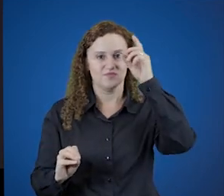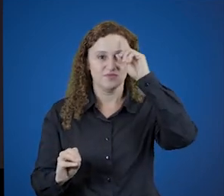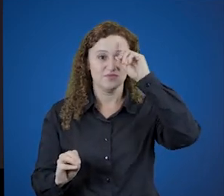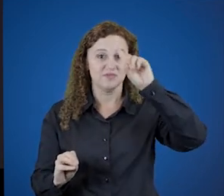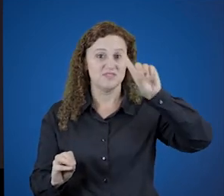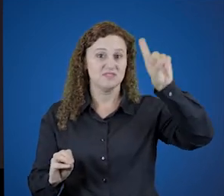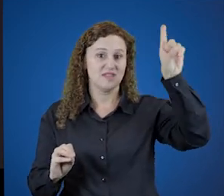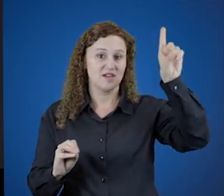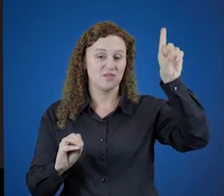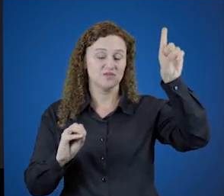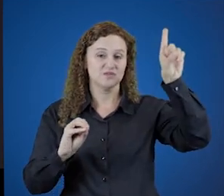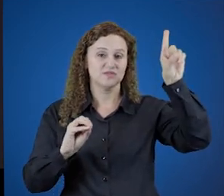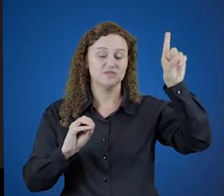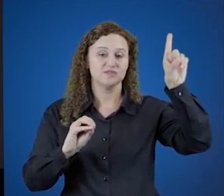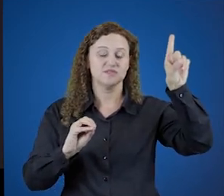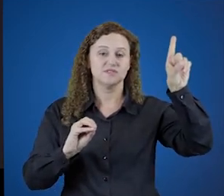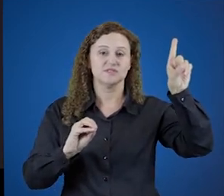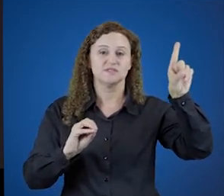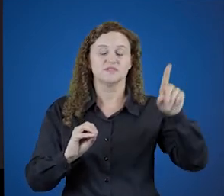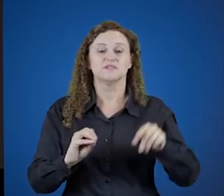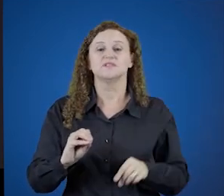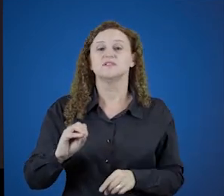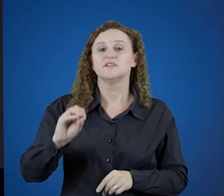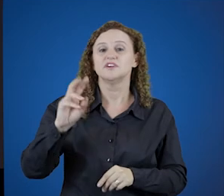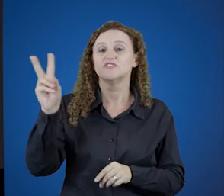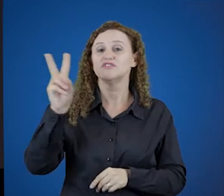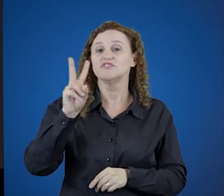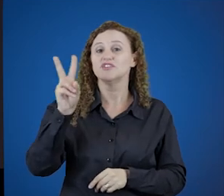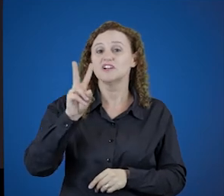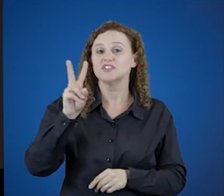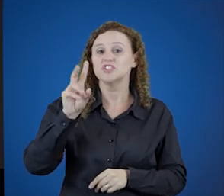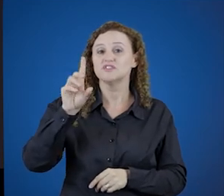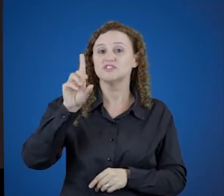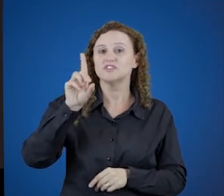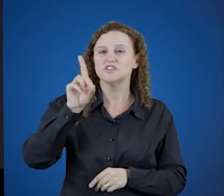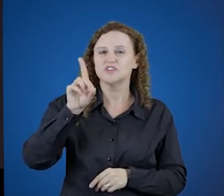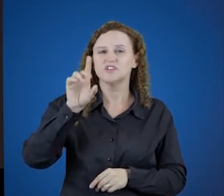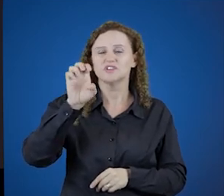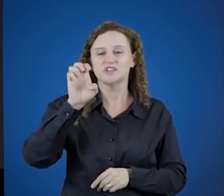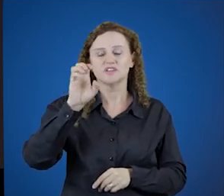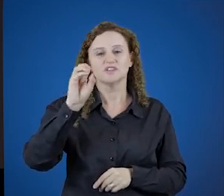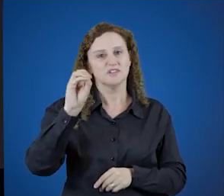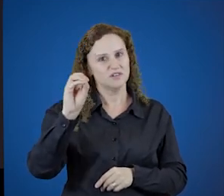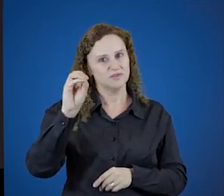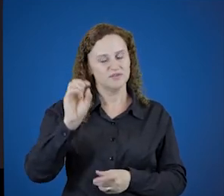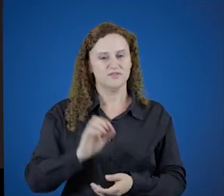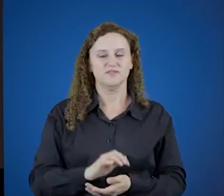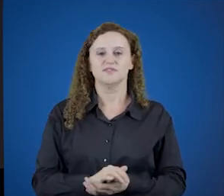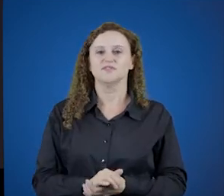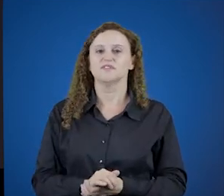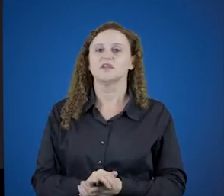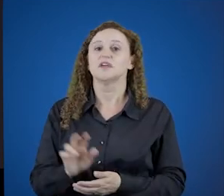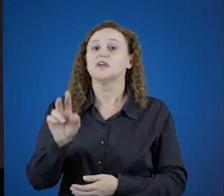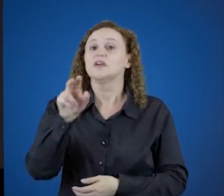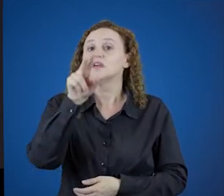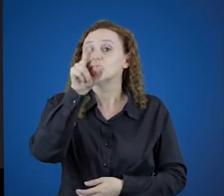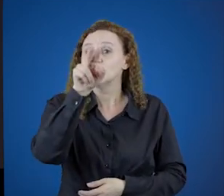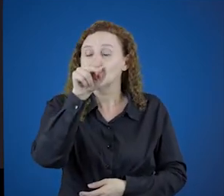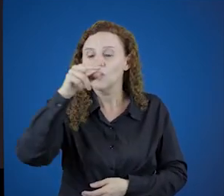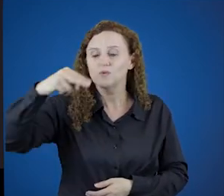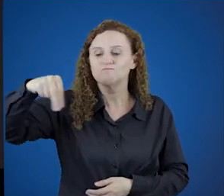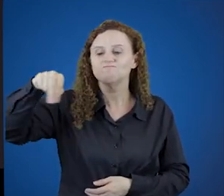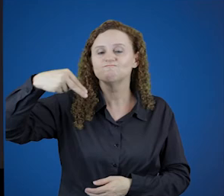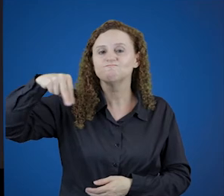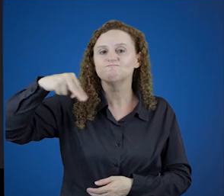o Deus de Deus para Deus vocativo Deus igual